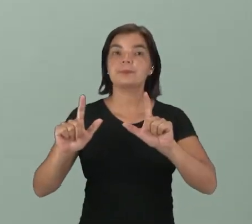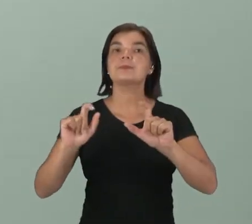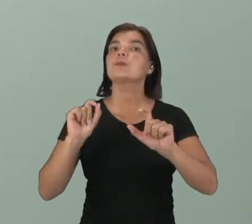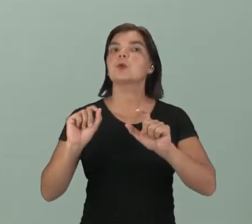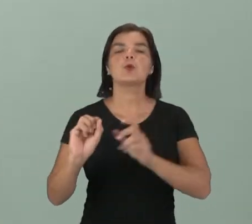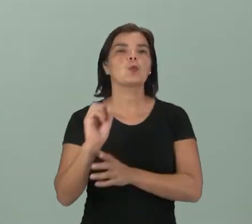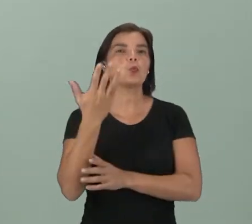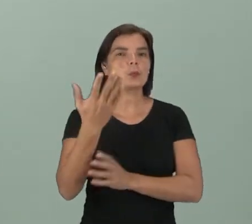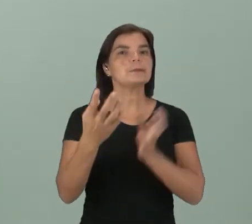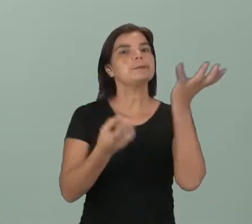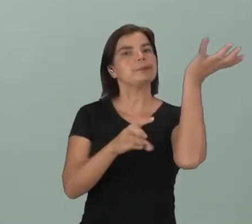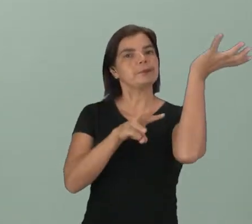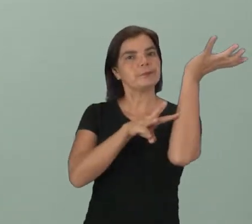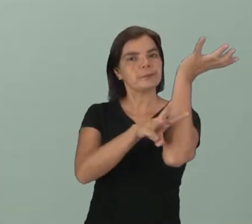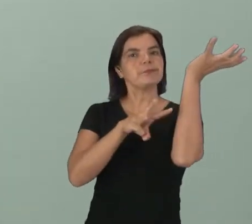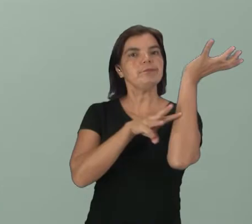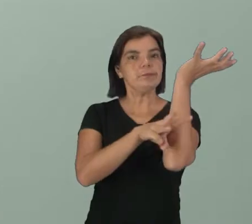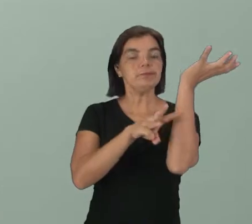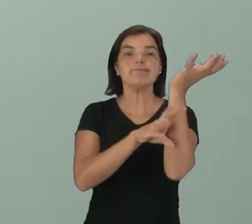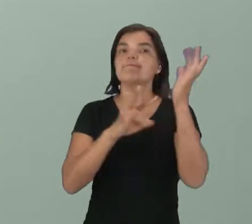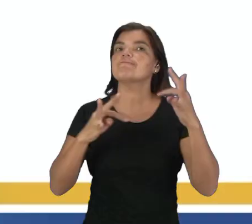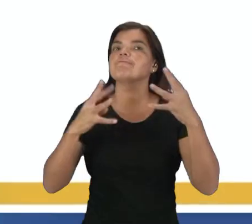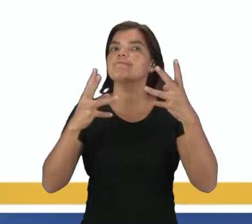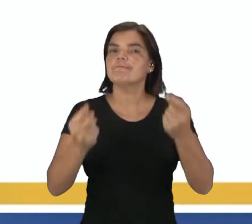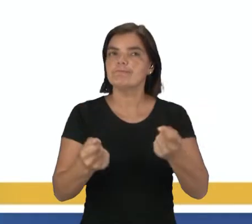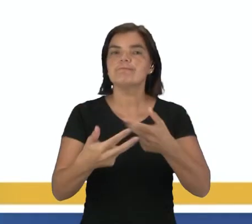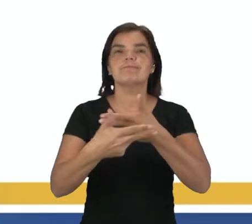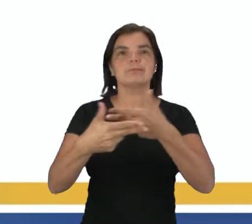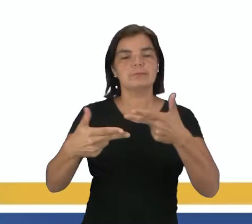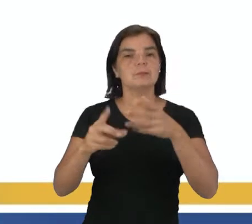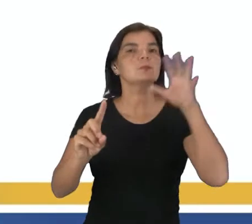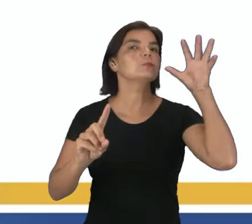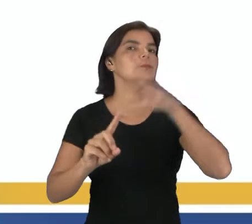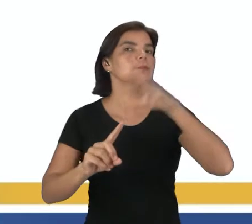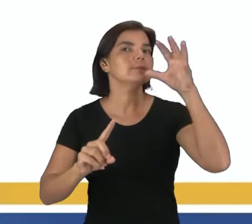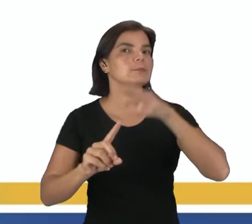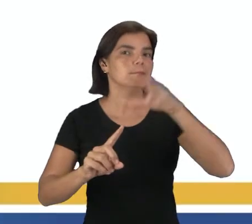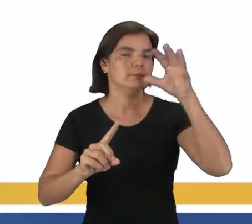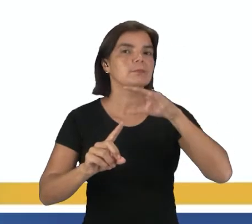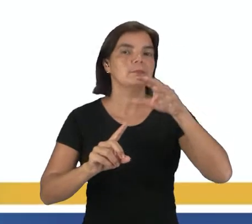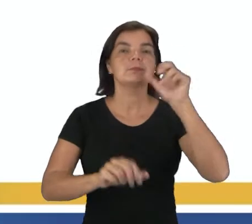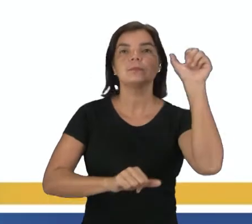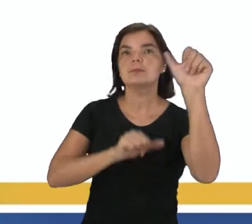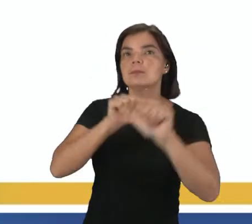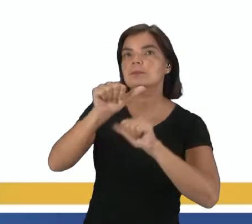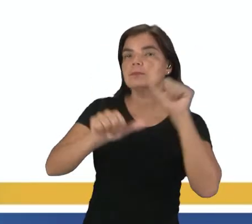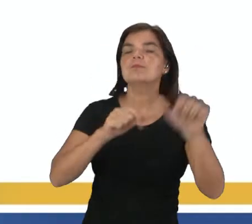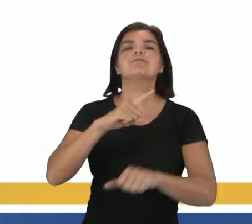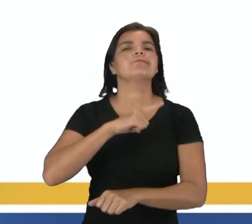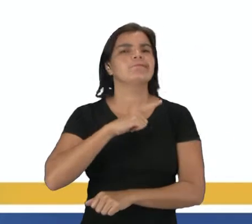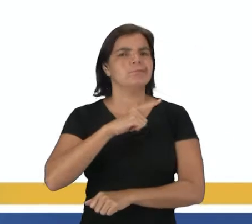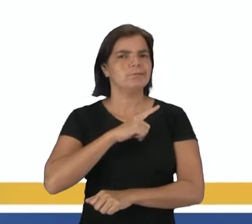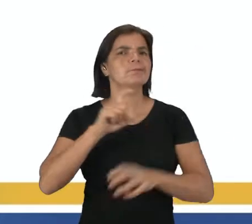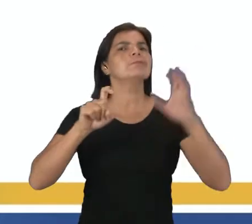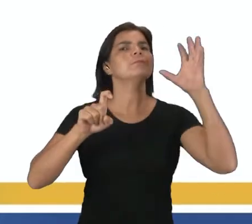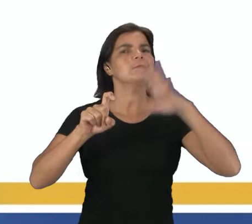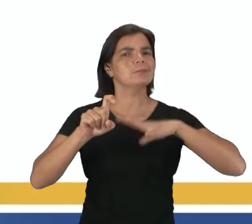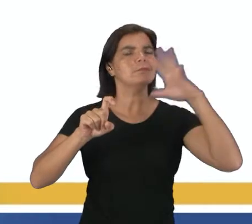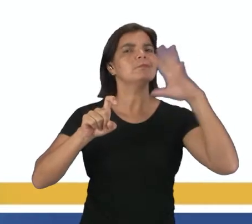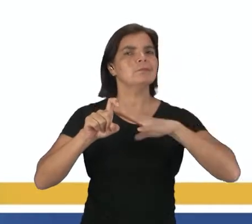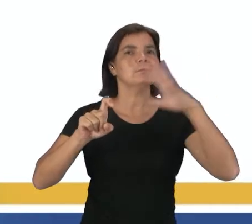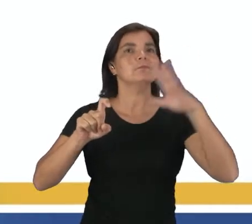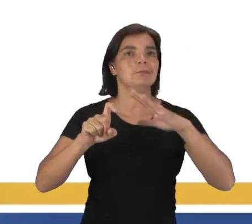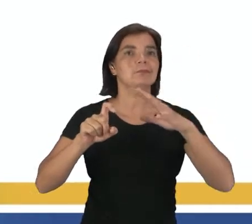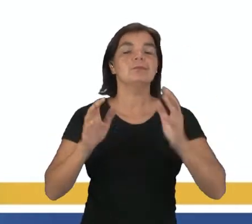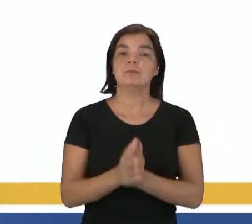as causas do êxodo rural Entre todos os fatores que influenciam nesse movimento existe o grande mito